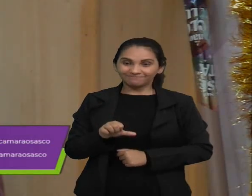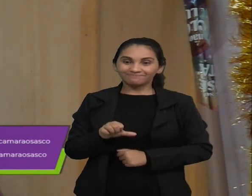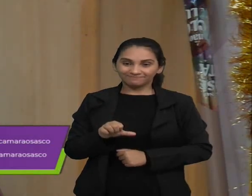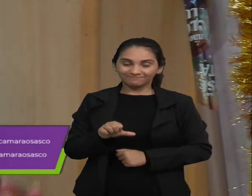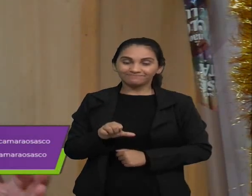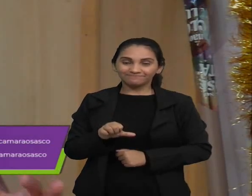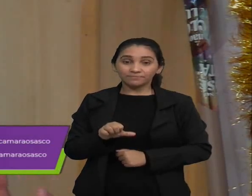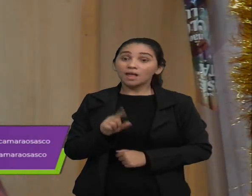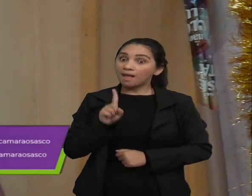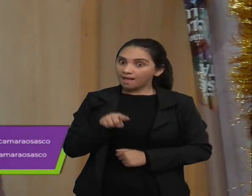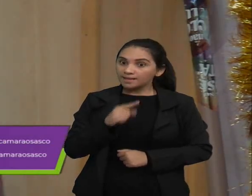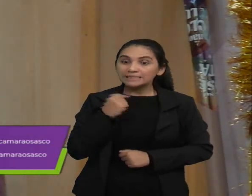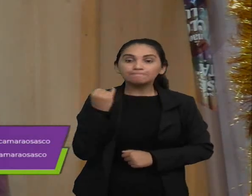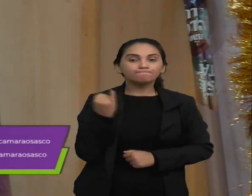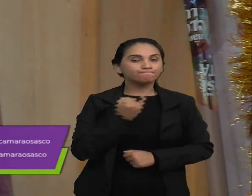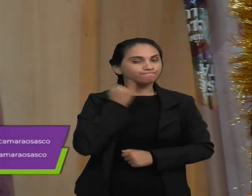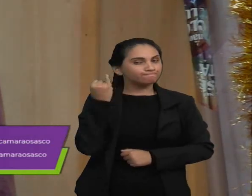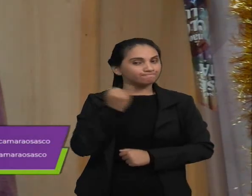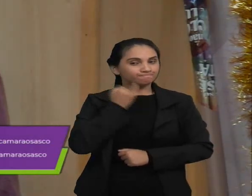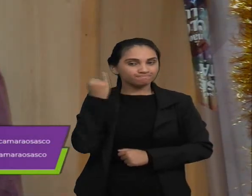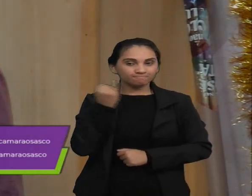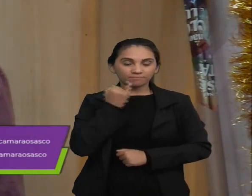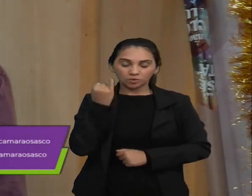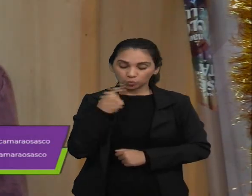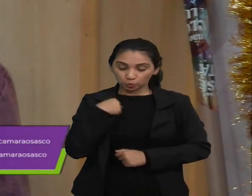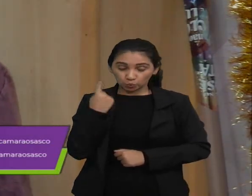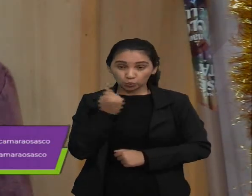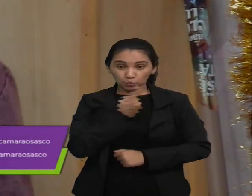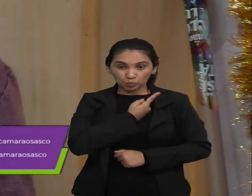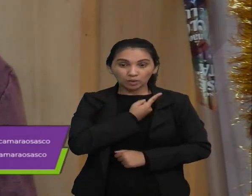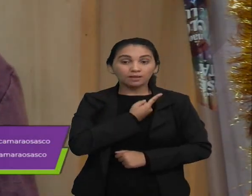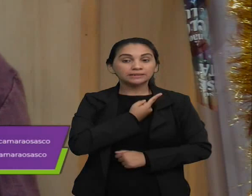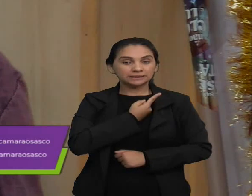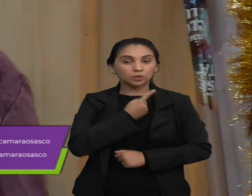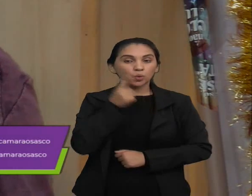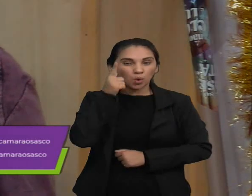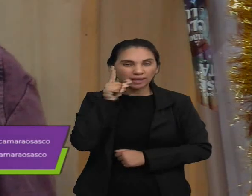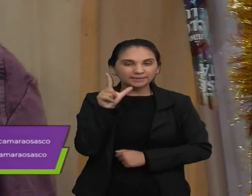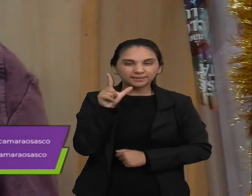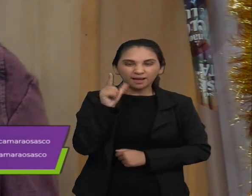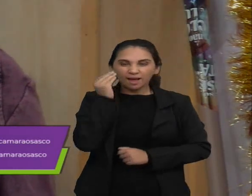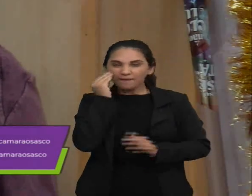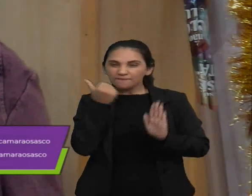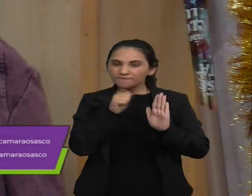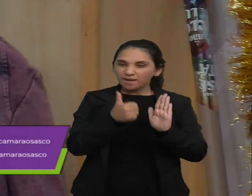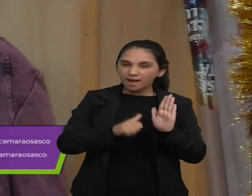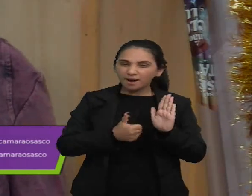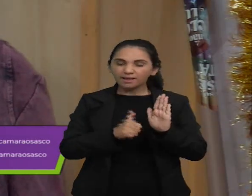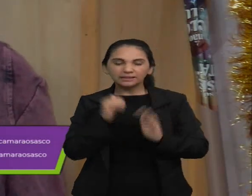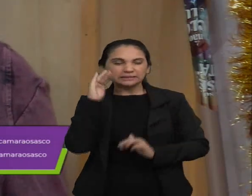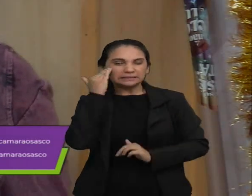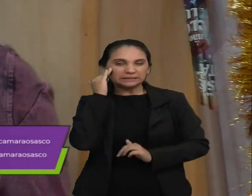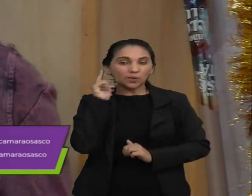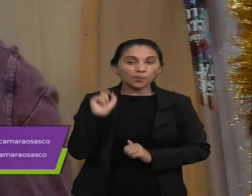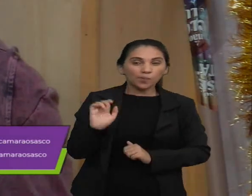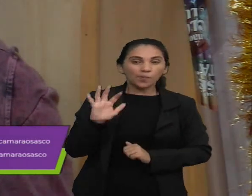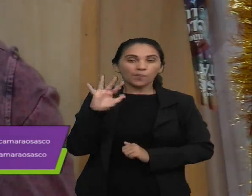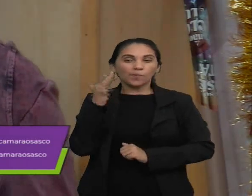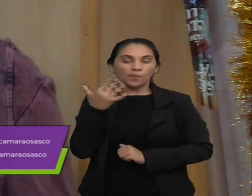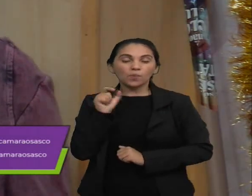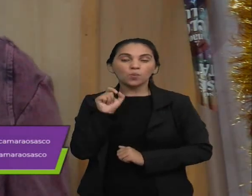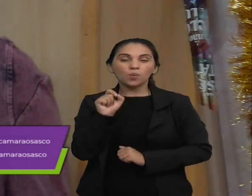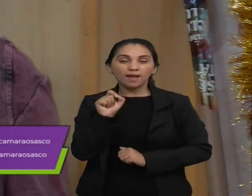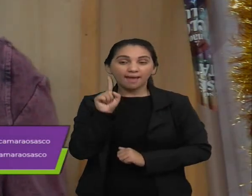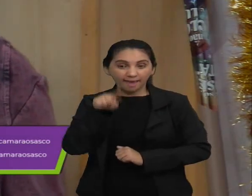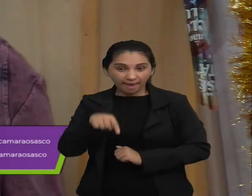é importantíssimo para vocês conseguirem avaliar a repercussão da questão